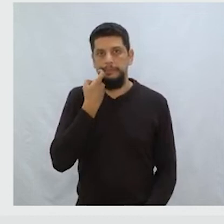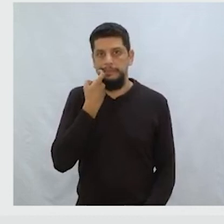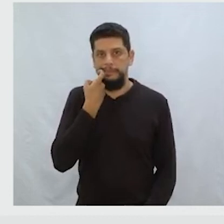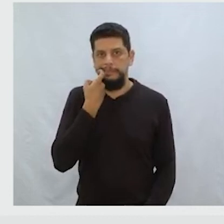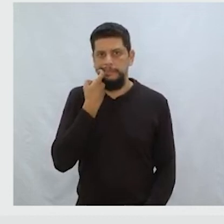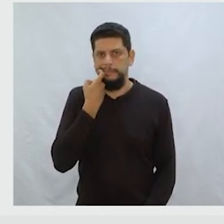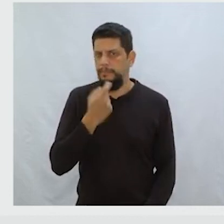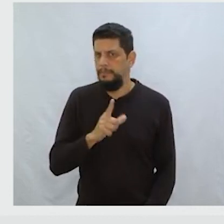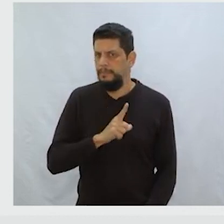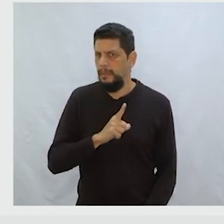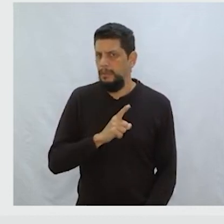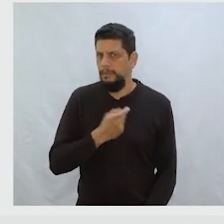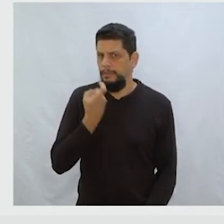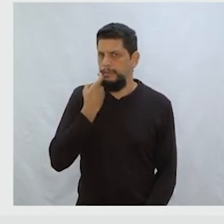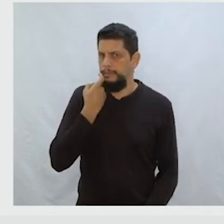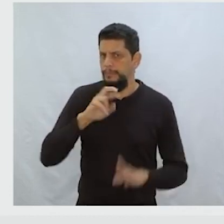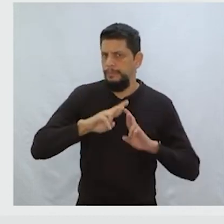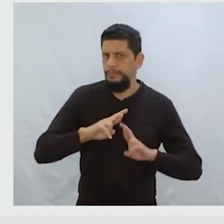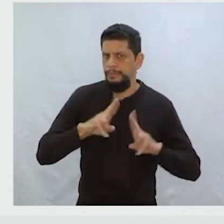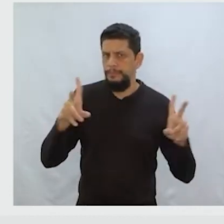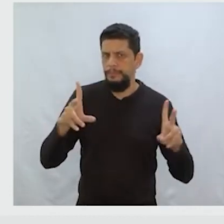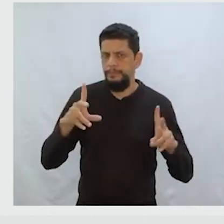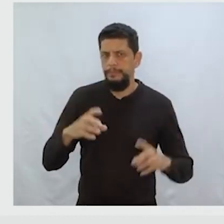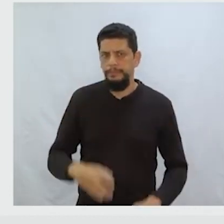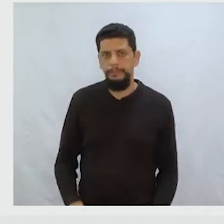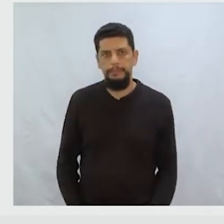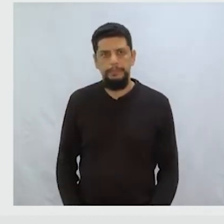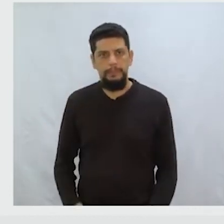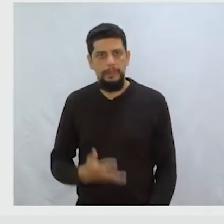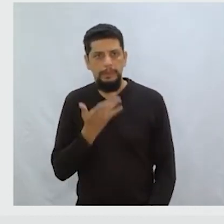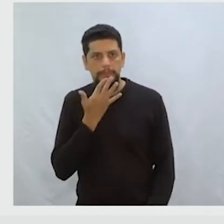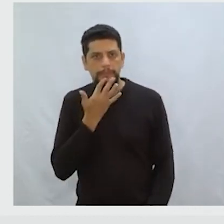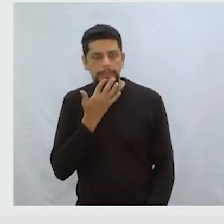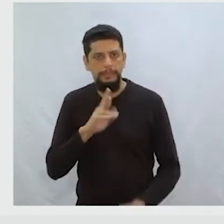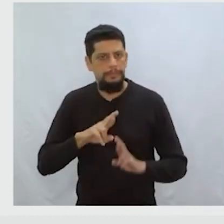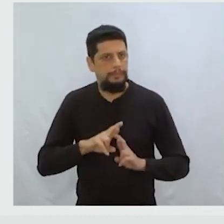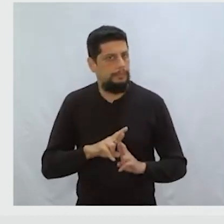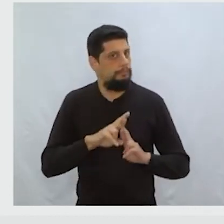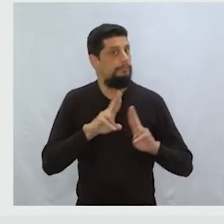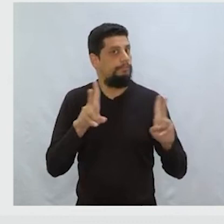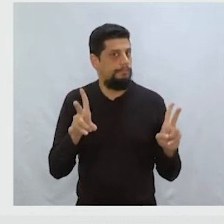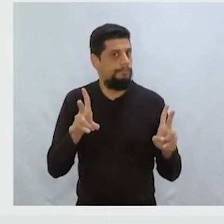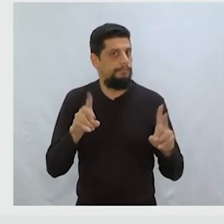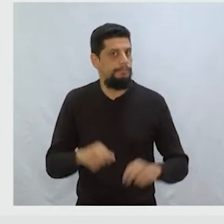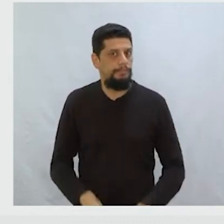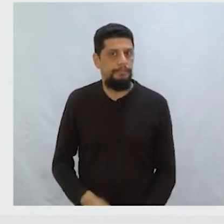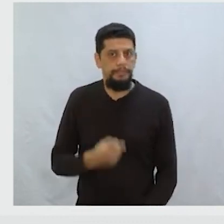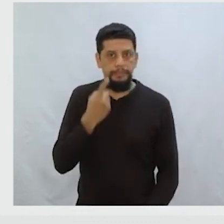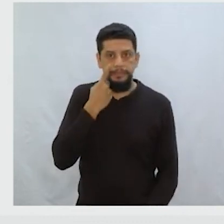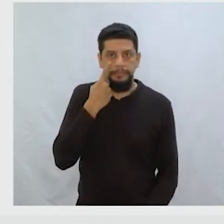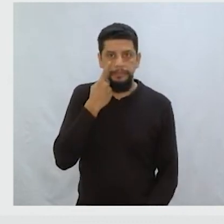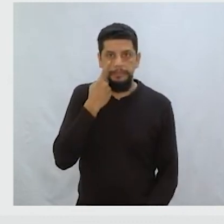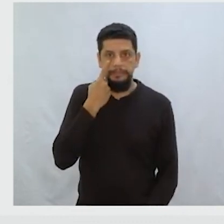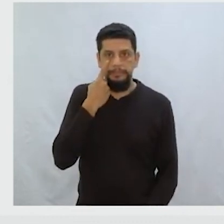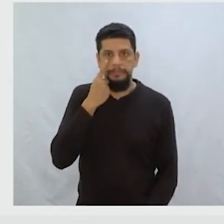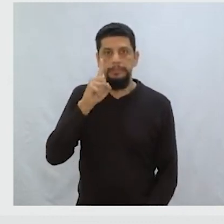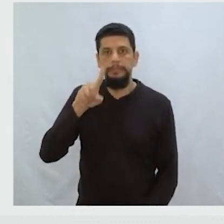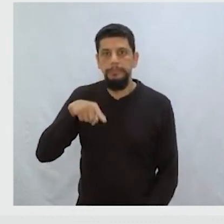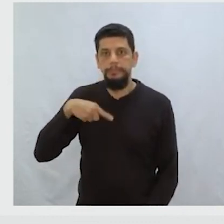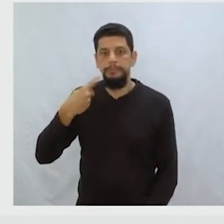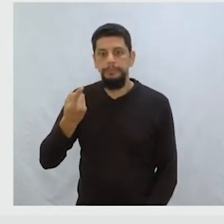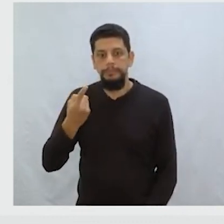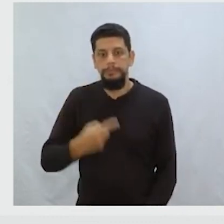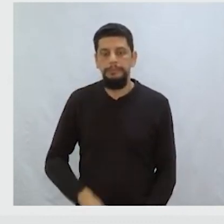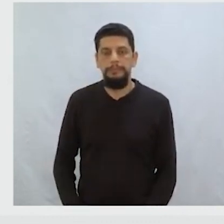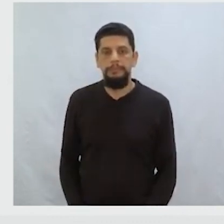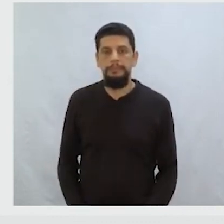Mais um, eles estão um pouco diferente. A cor, a posição, né? Esse peixe está um pouco diferente. Vamos ver qual é o próximo?